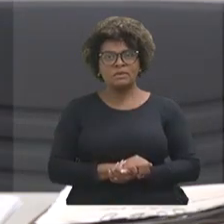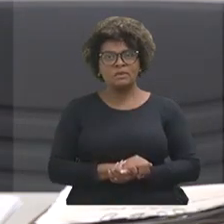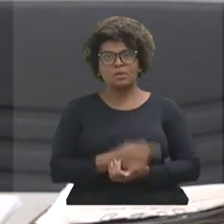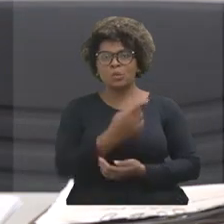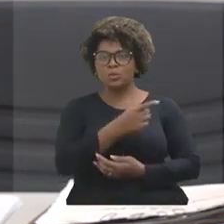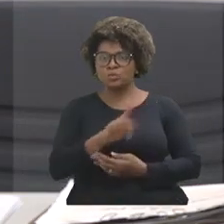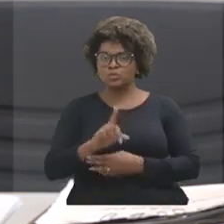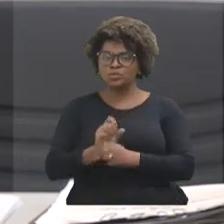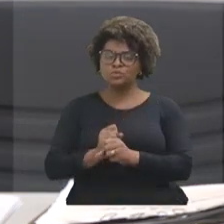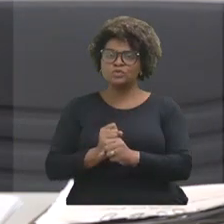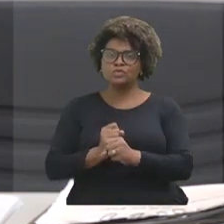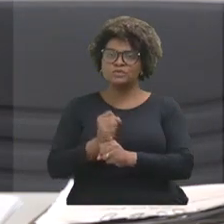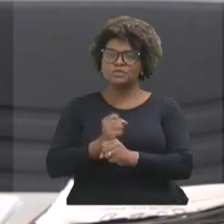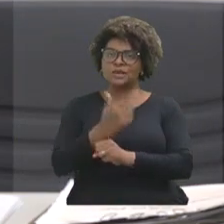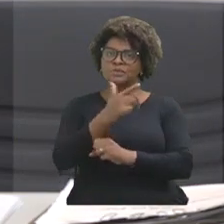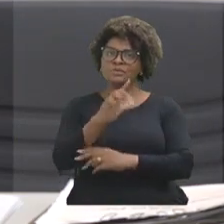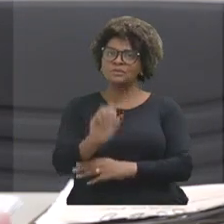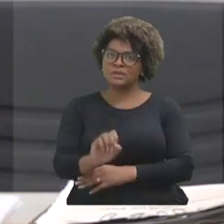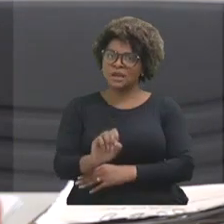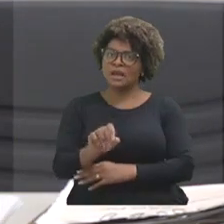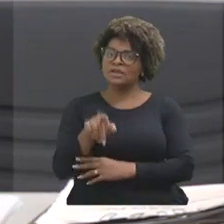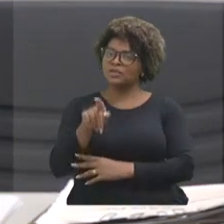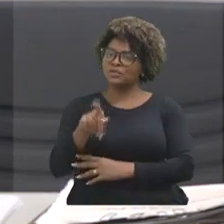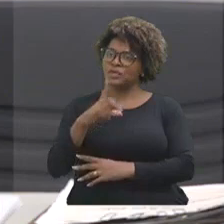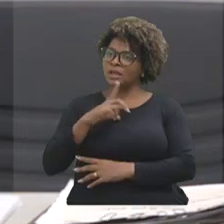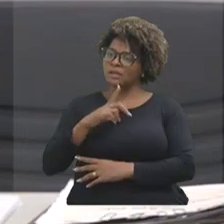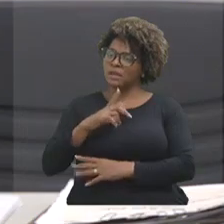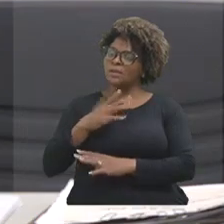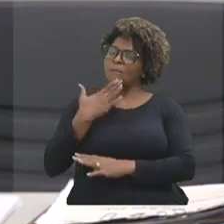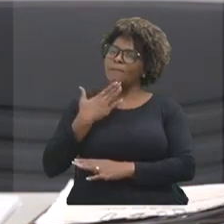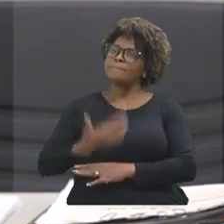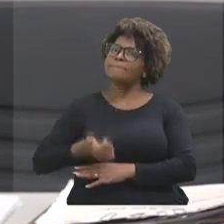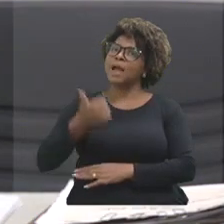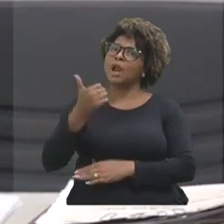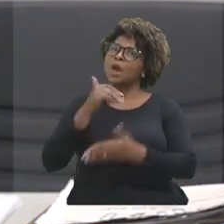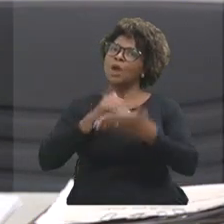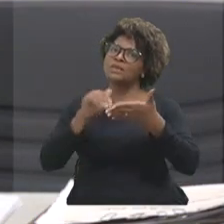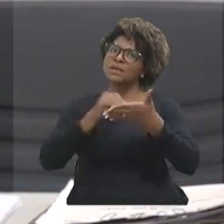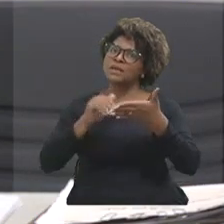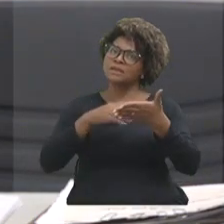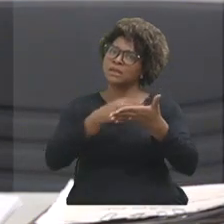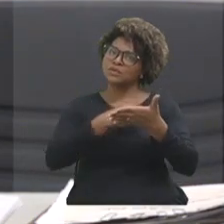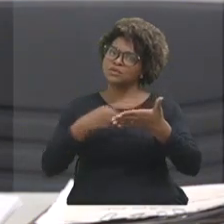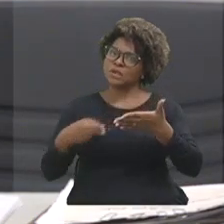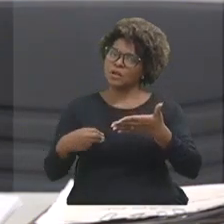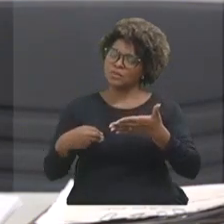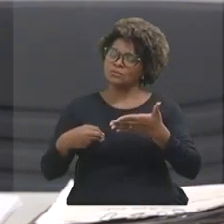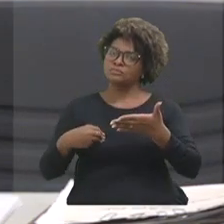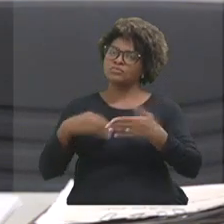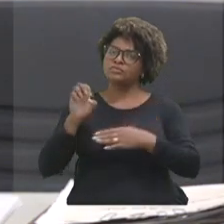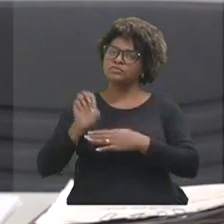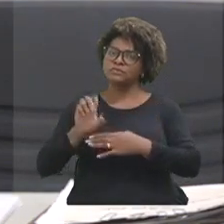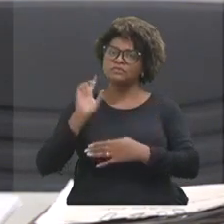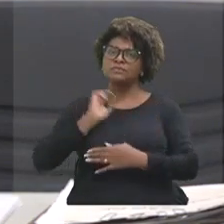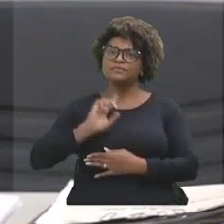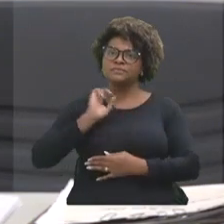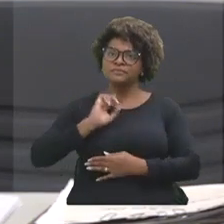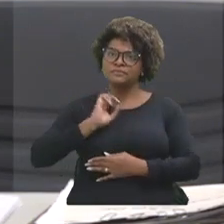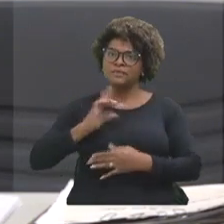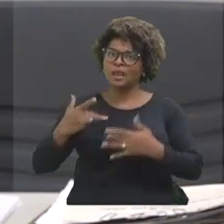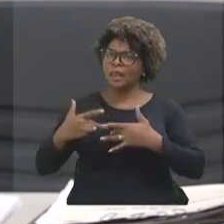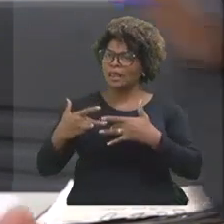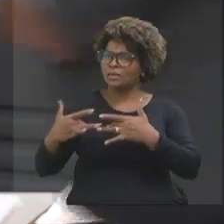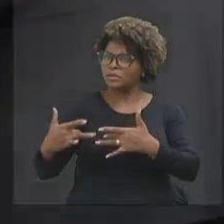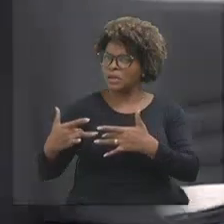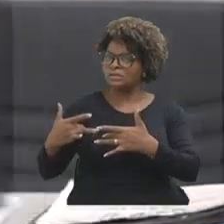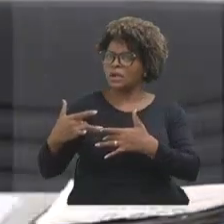nos últimos 10 anos eu acho que tem sido o melhor secretário de saúde para o estado de Minas Gerais pela participação dedicação conhecimento